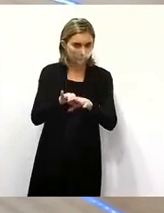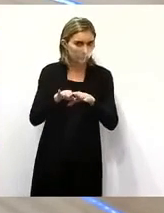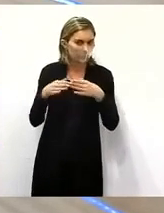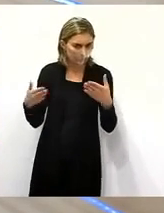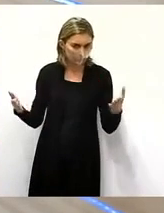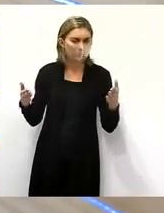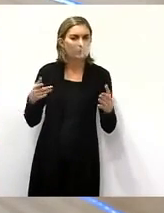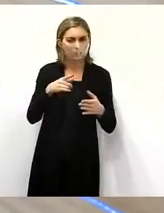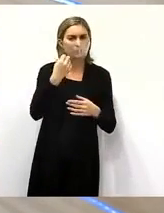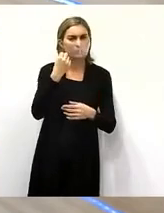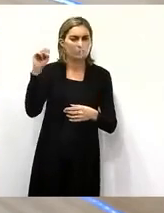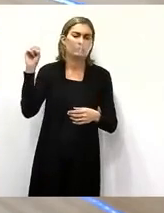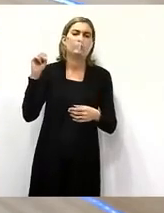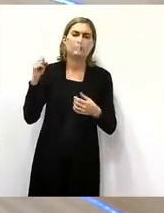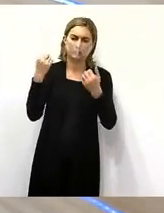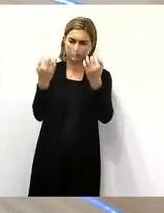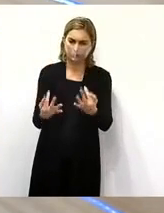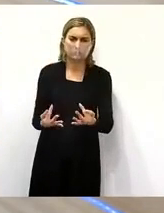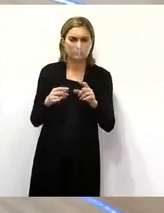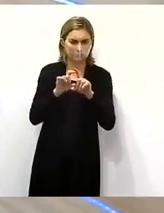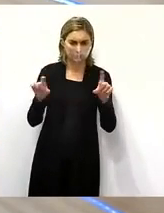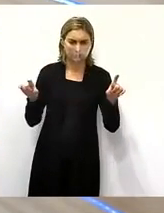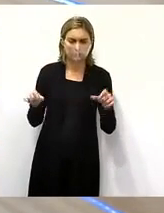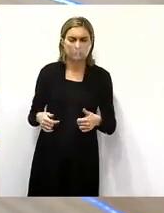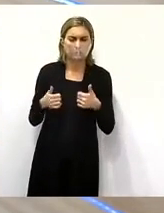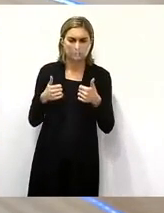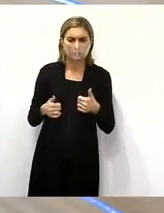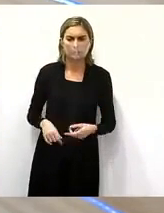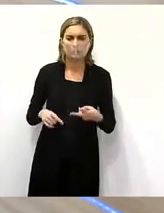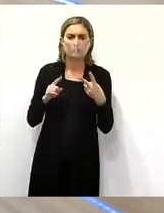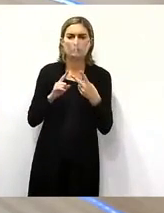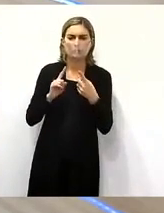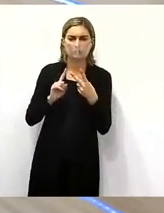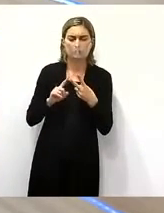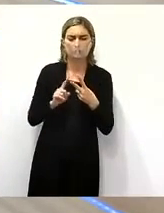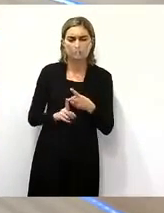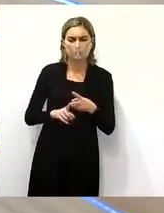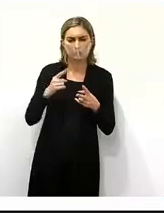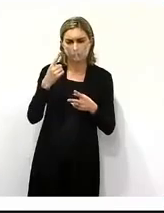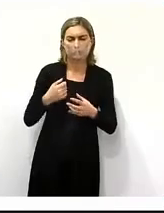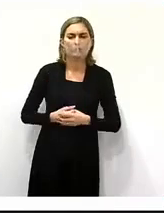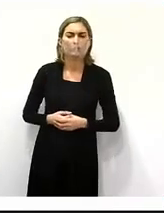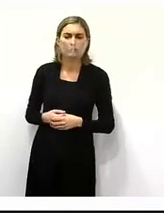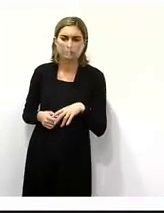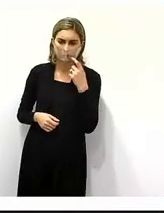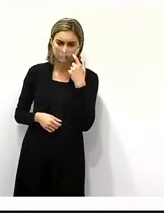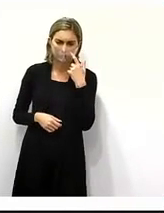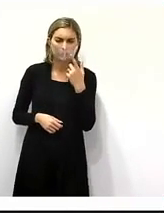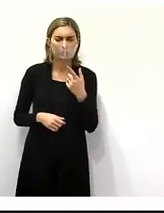isso que ele está defendendo neste pequeno trecho. Vamos para mais uma questão de Hobbes. Olha,